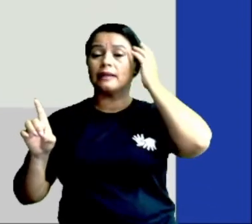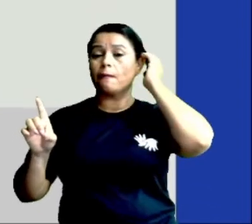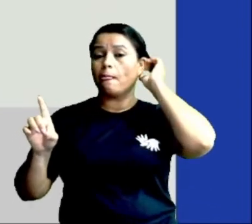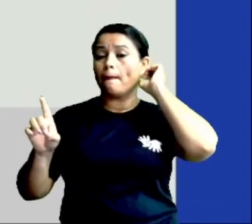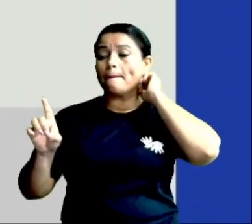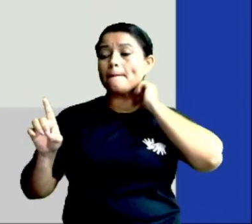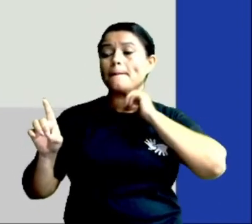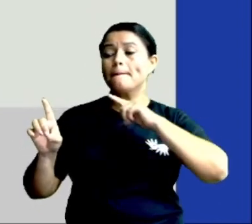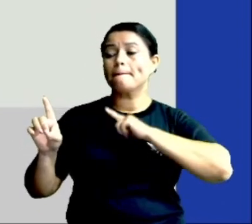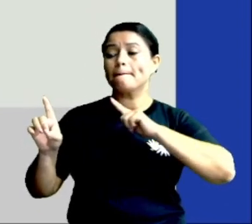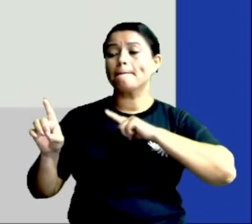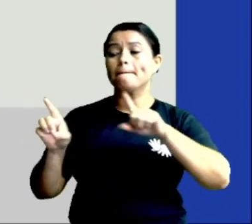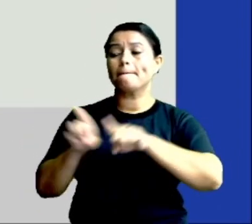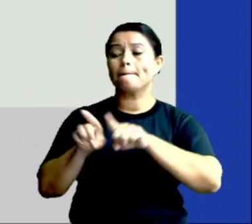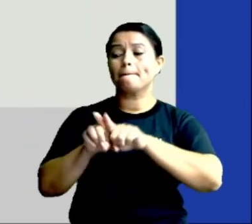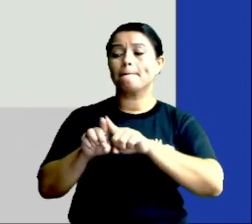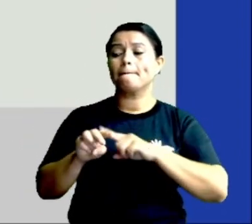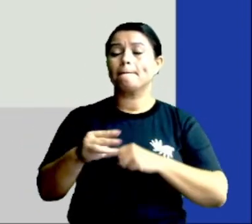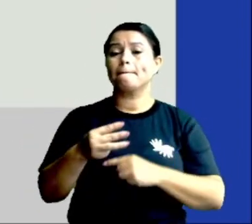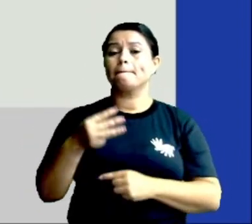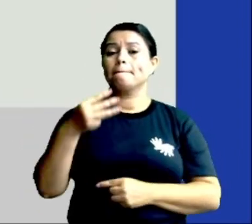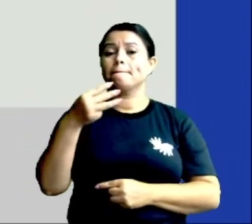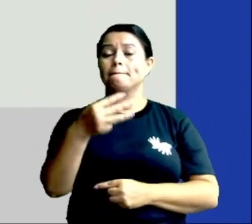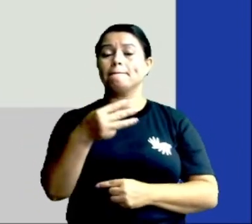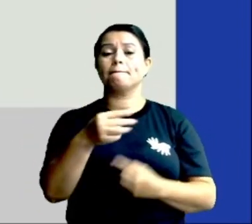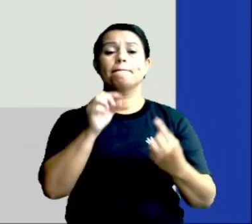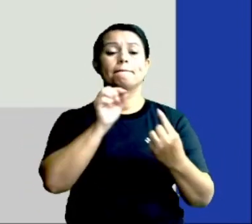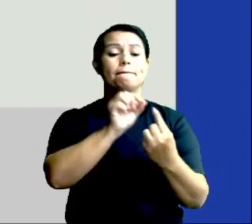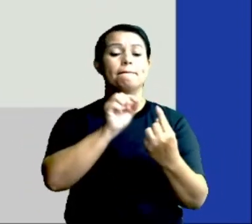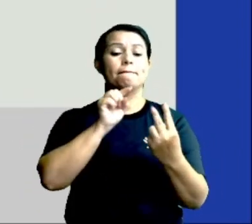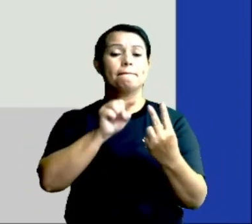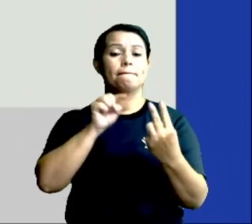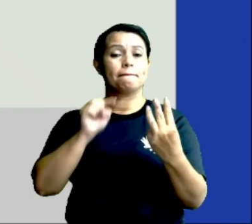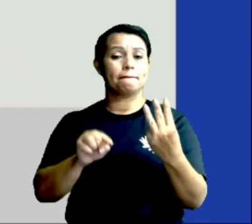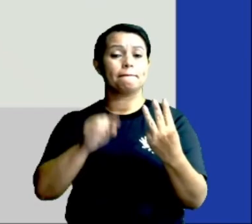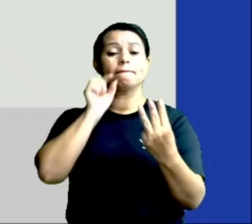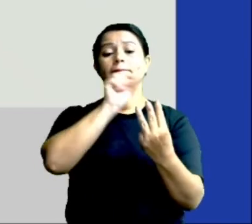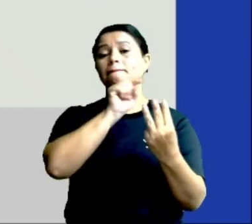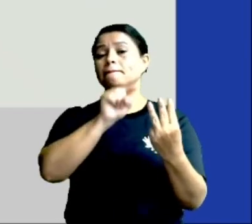unidade de medida são colocados 3 algarismos, tá certo?